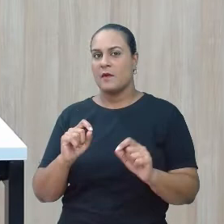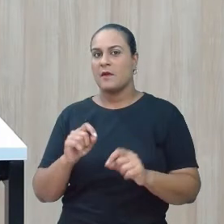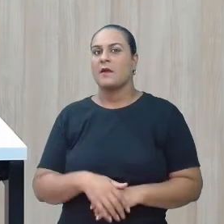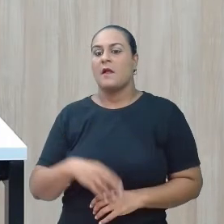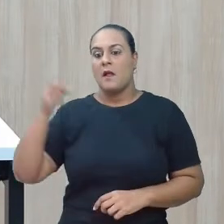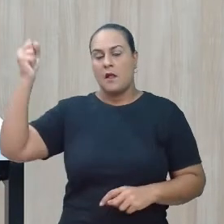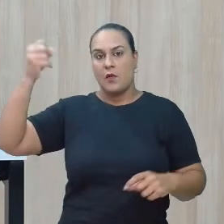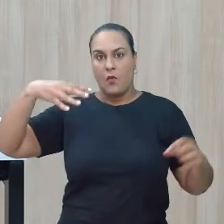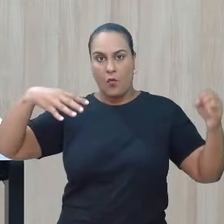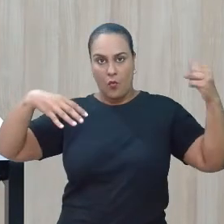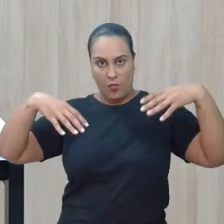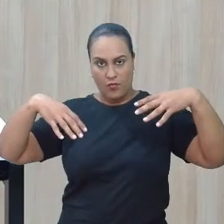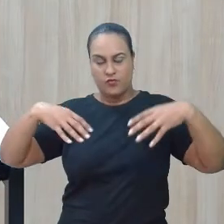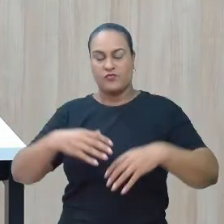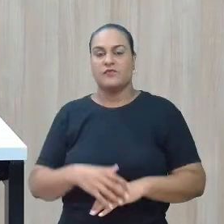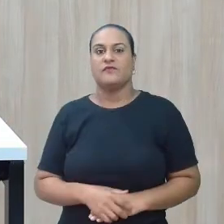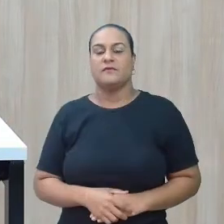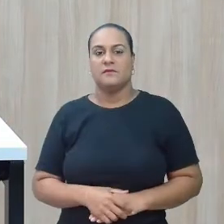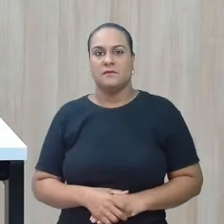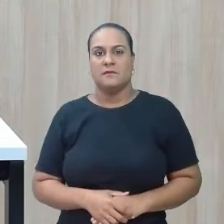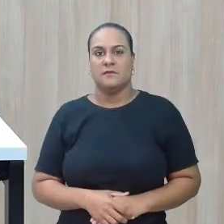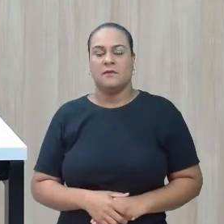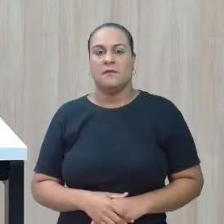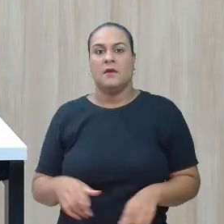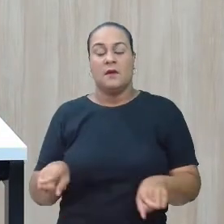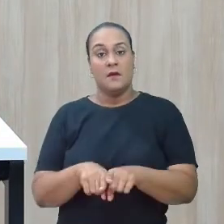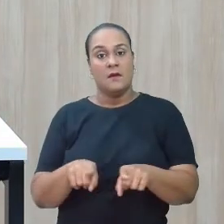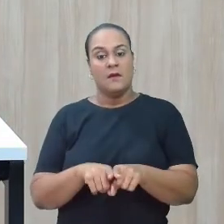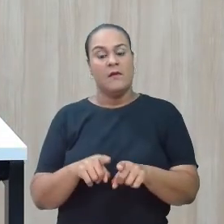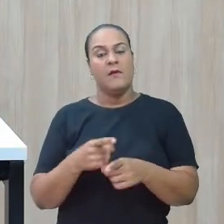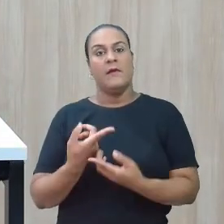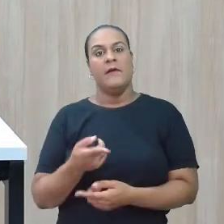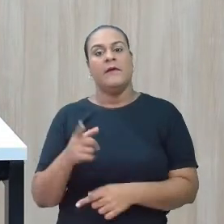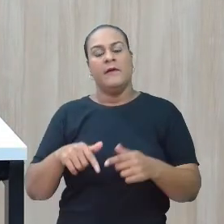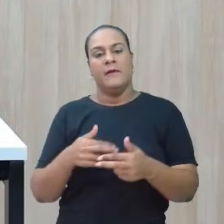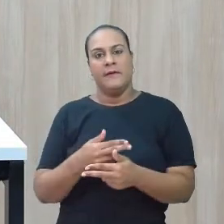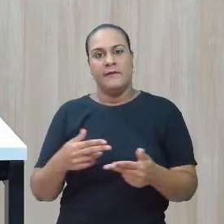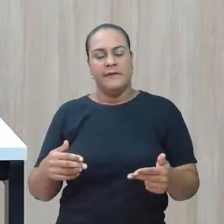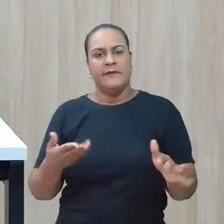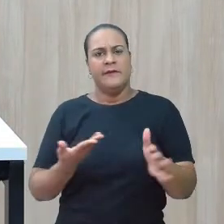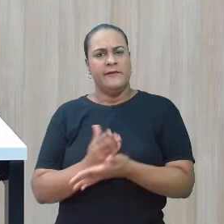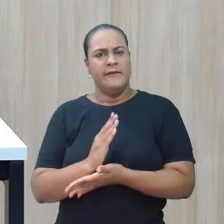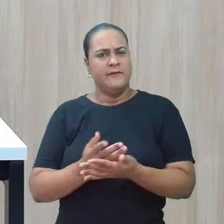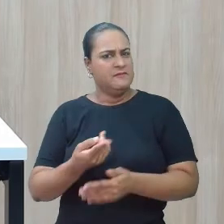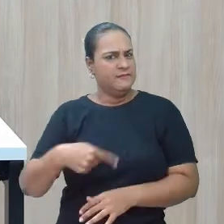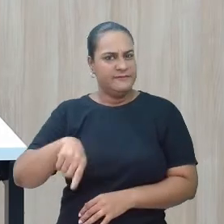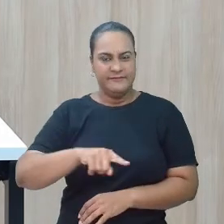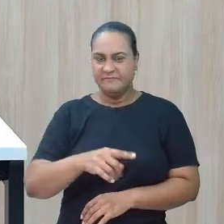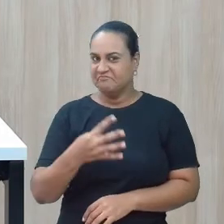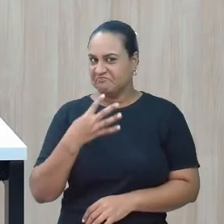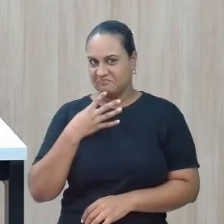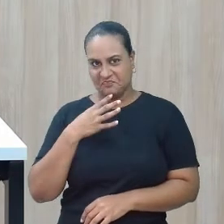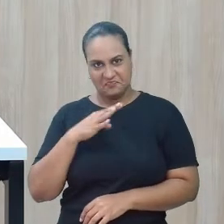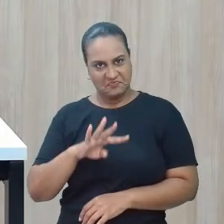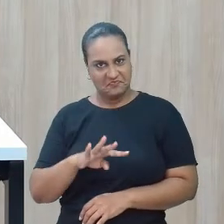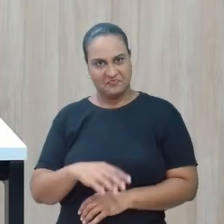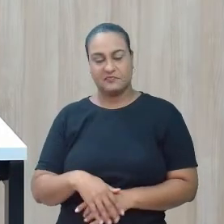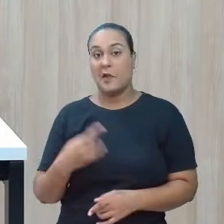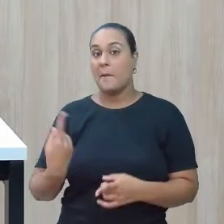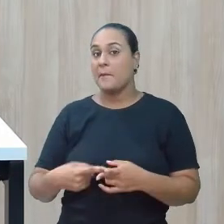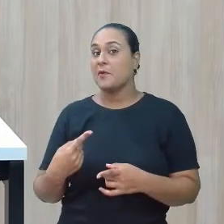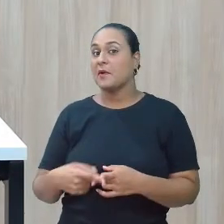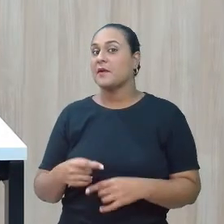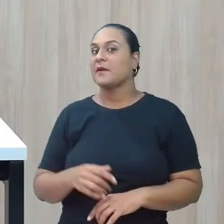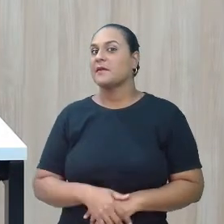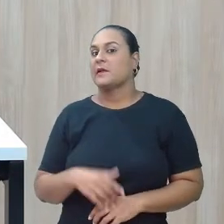luz e a respeito também de um instrumento que alguns de vocês nem conhecem mais por conta da máquina,